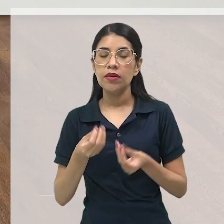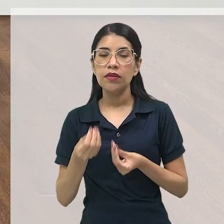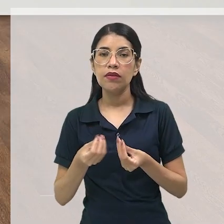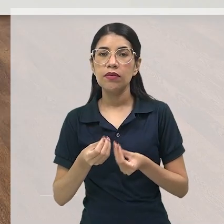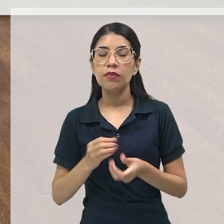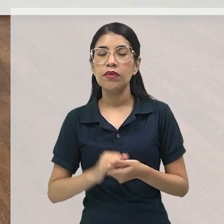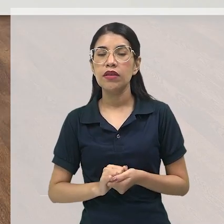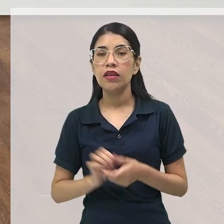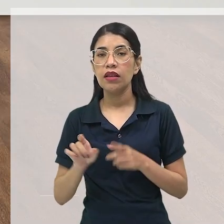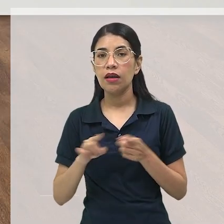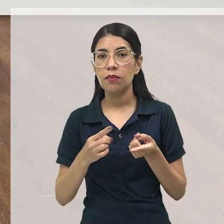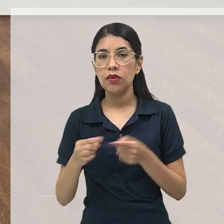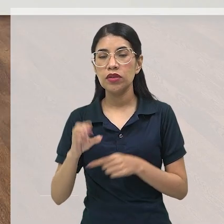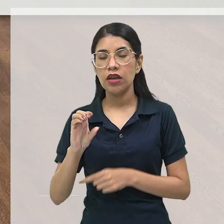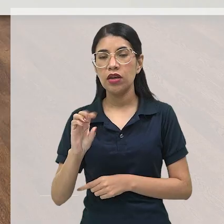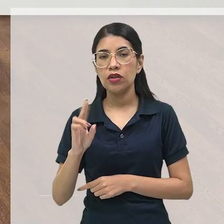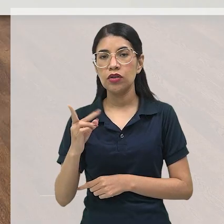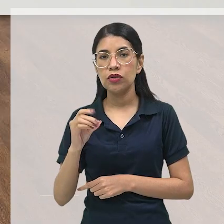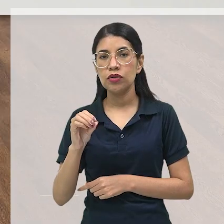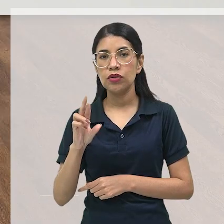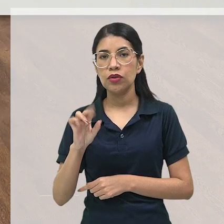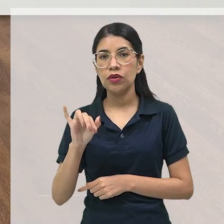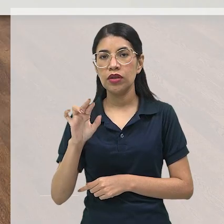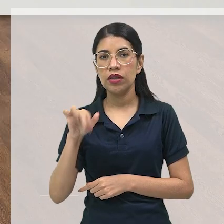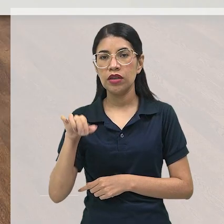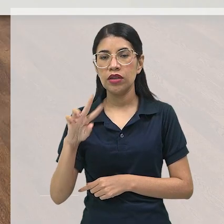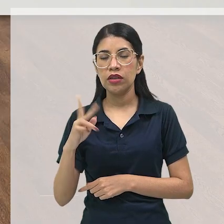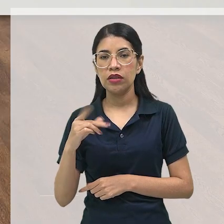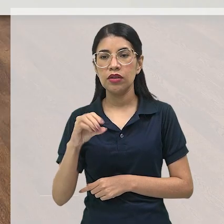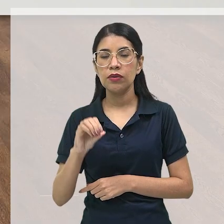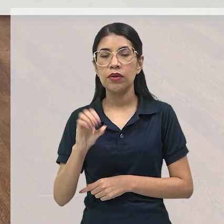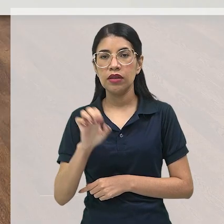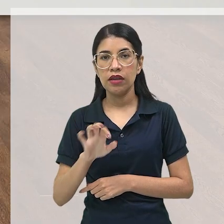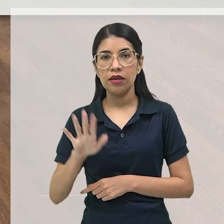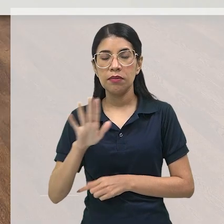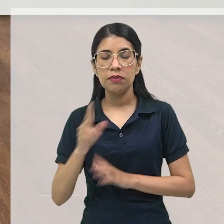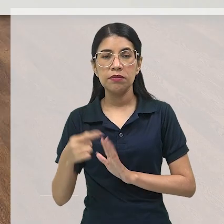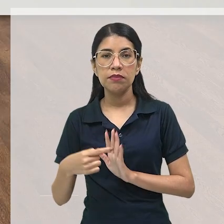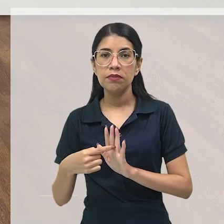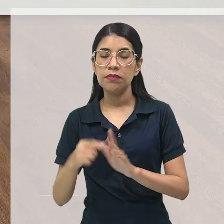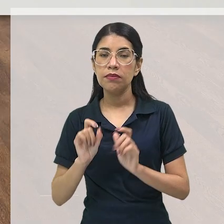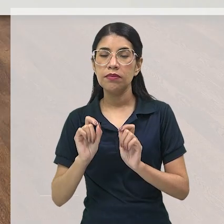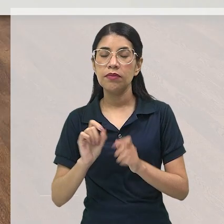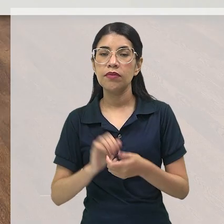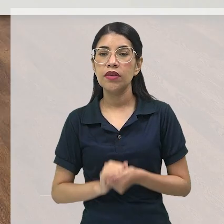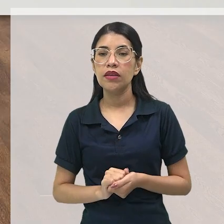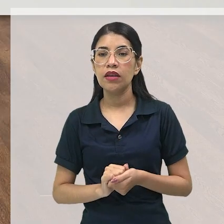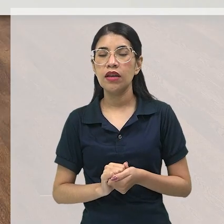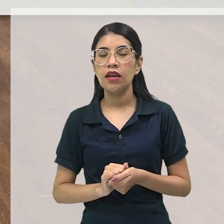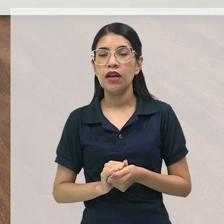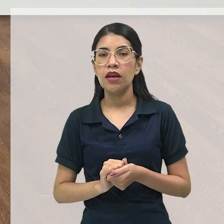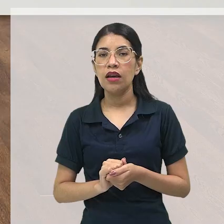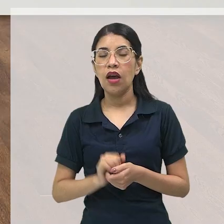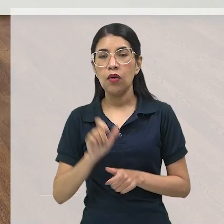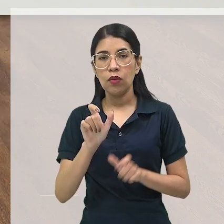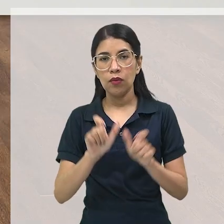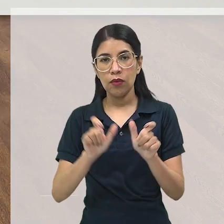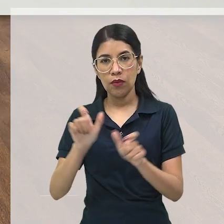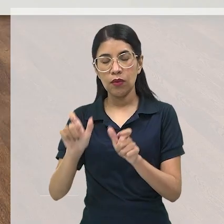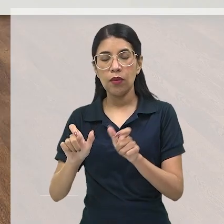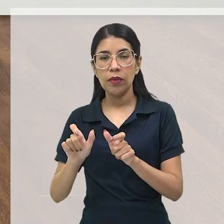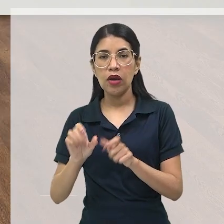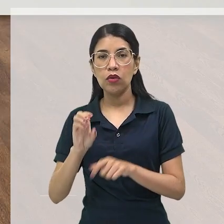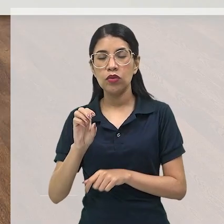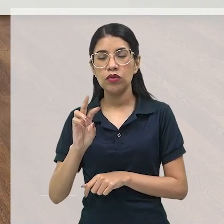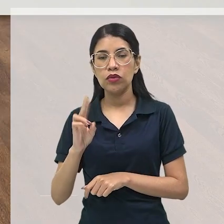no chorinho. A gente tem até aqui uma imagem, né, representando os chorões, que chorões era o